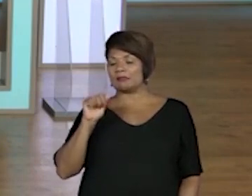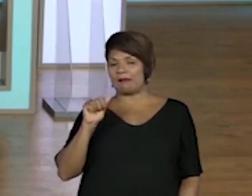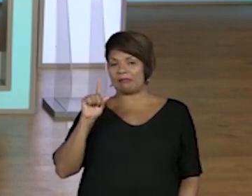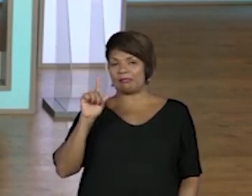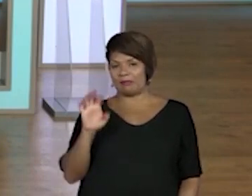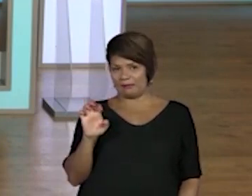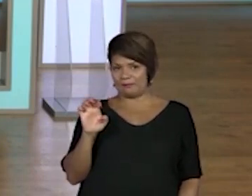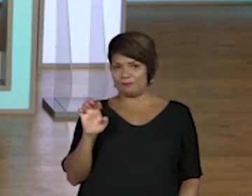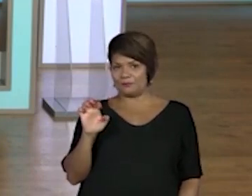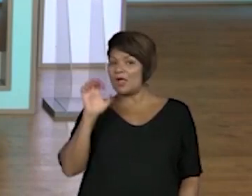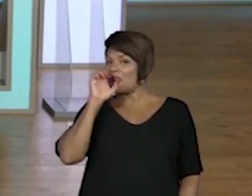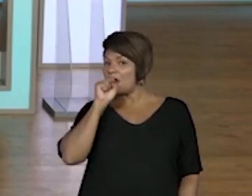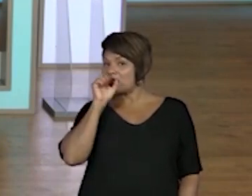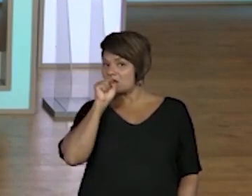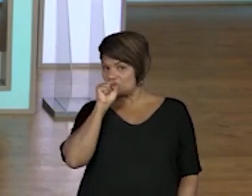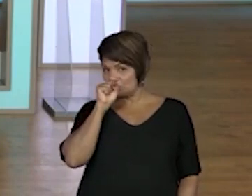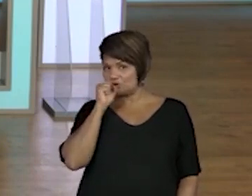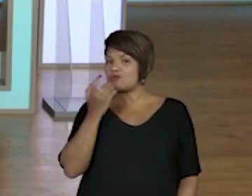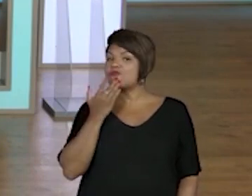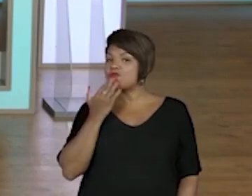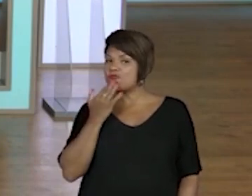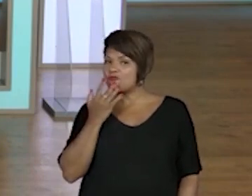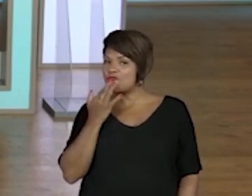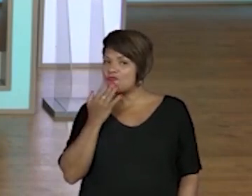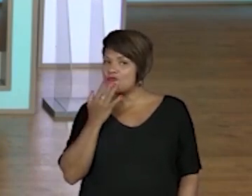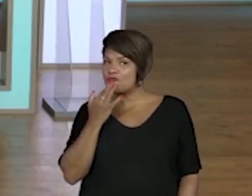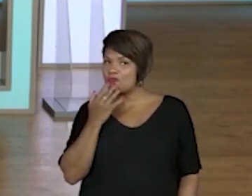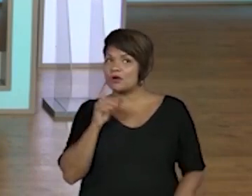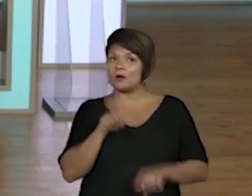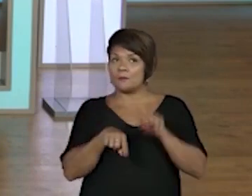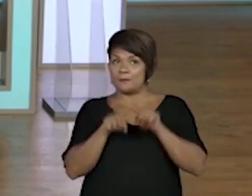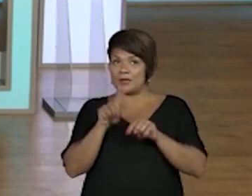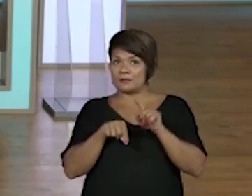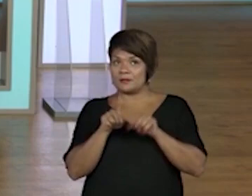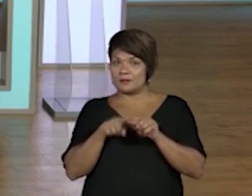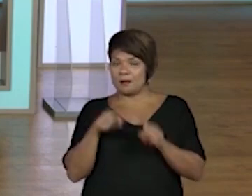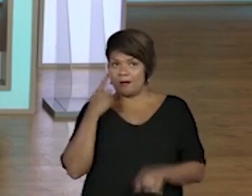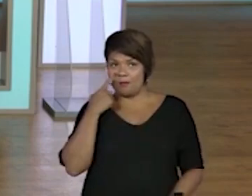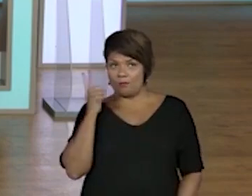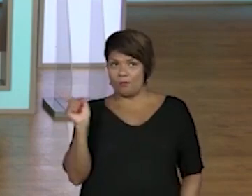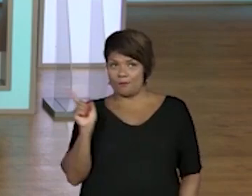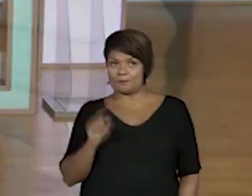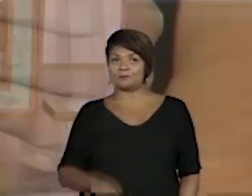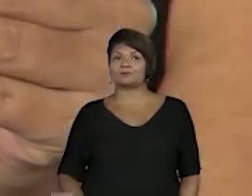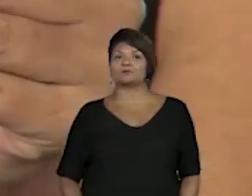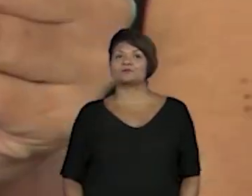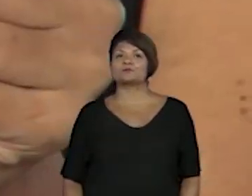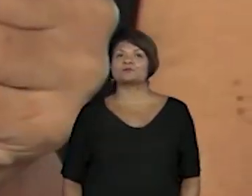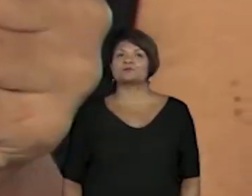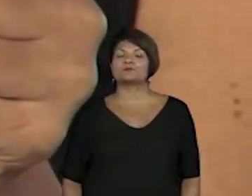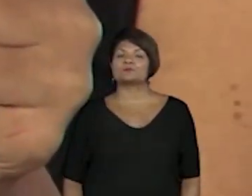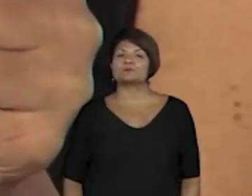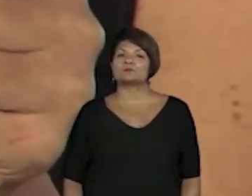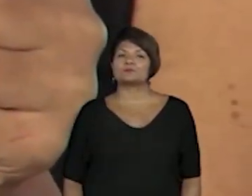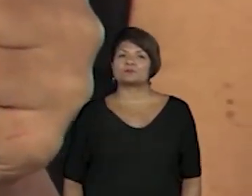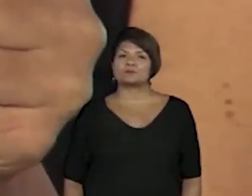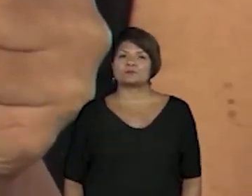estão laranjas, como está aí no material, tá? Unidade laranja.